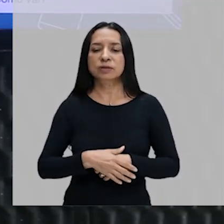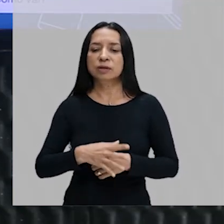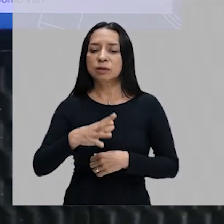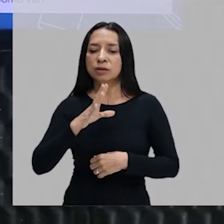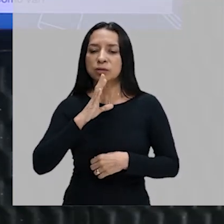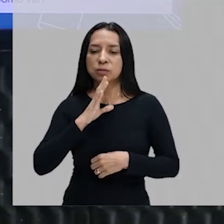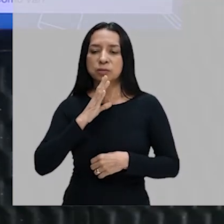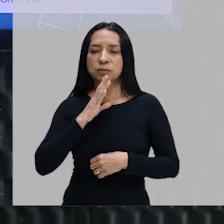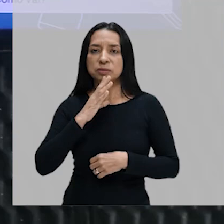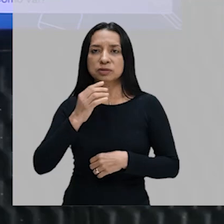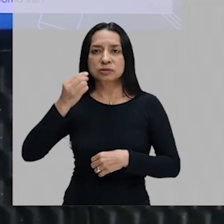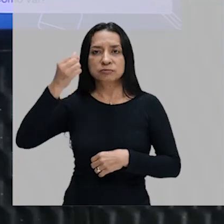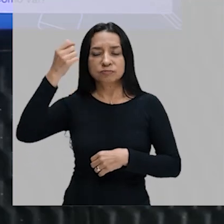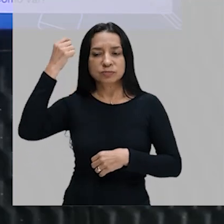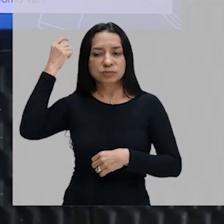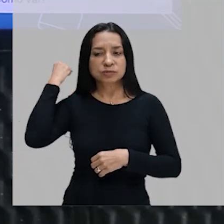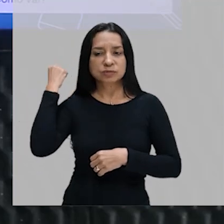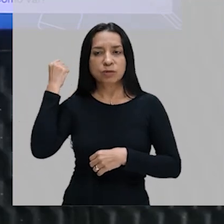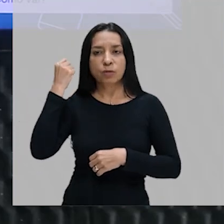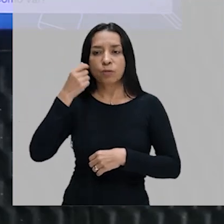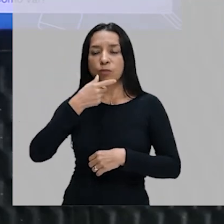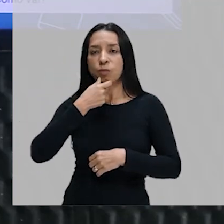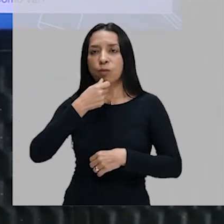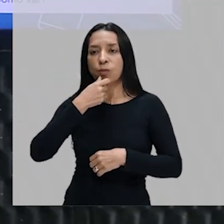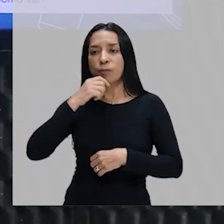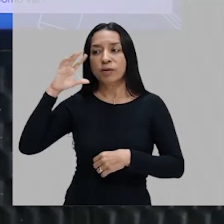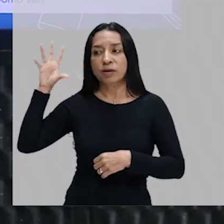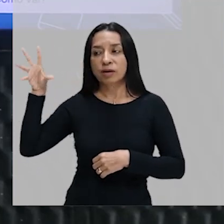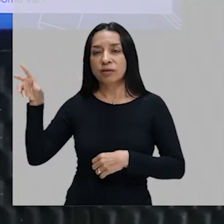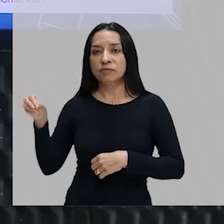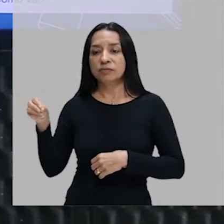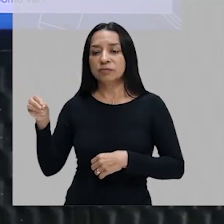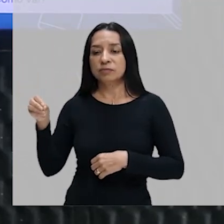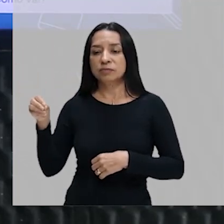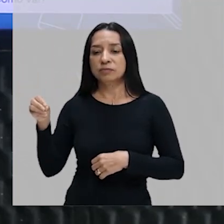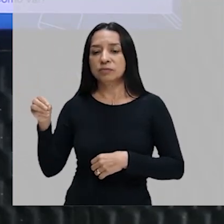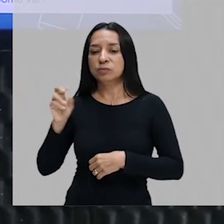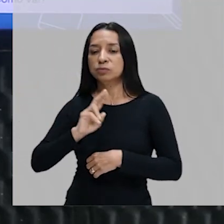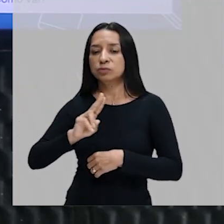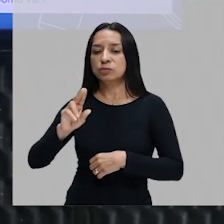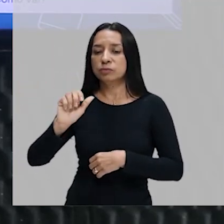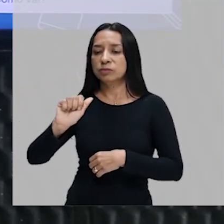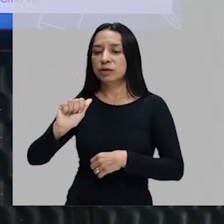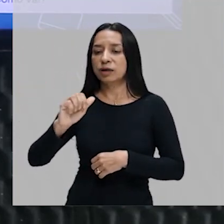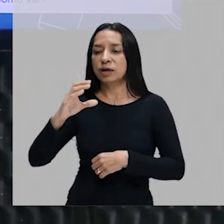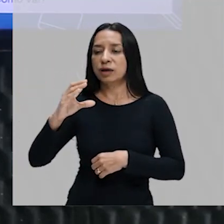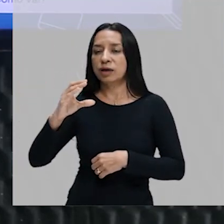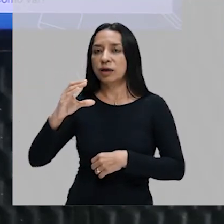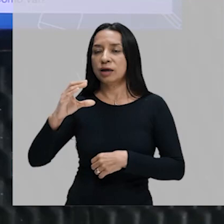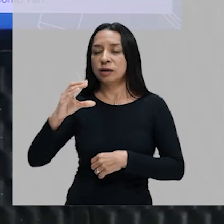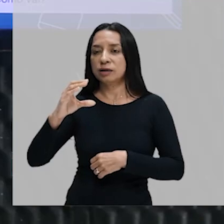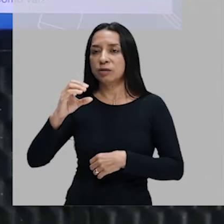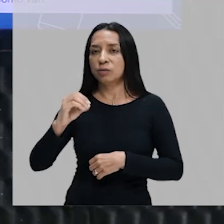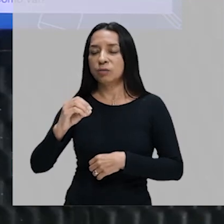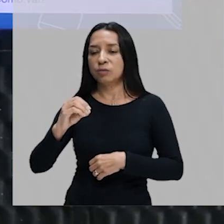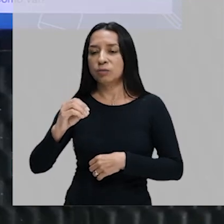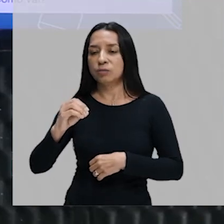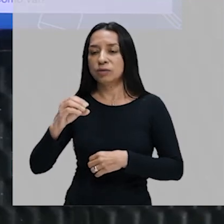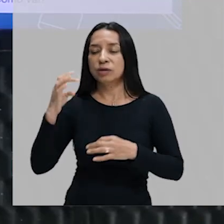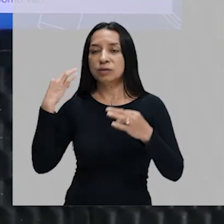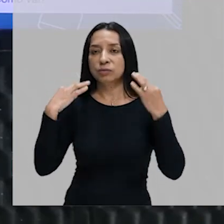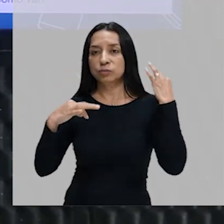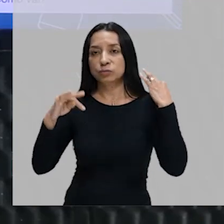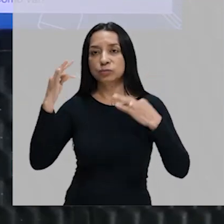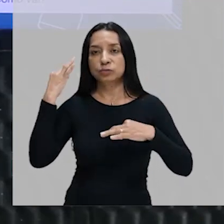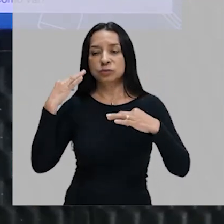há muitos anos atrás um africano de nome Ako, né? Que era um turista que estava aqui